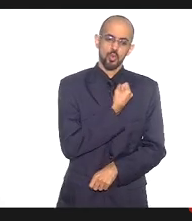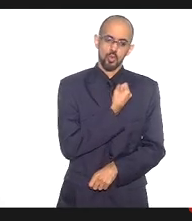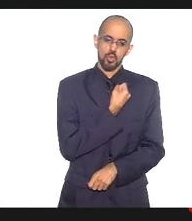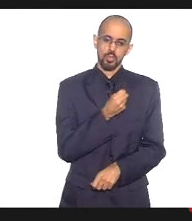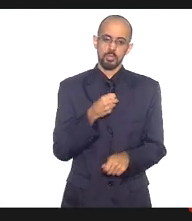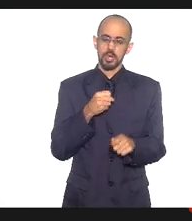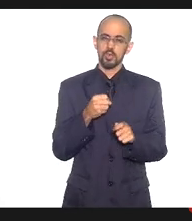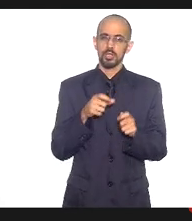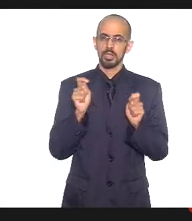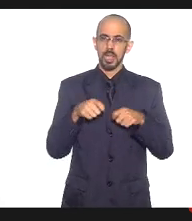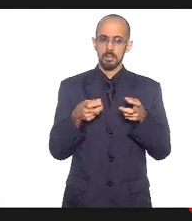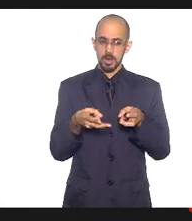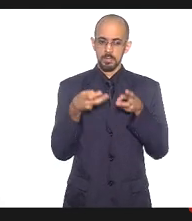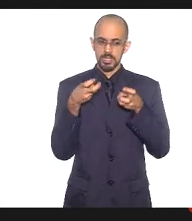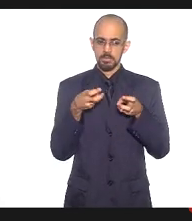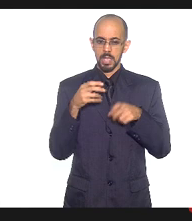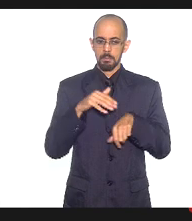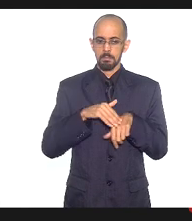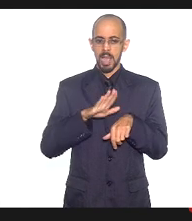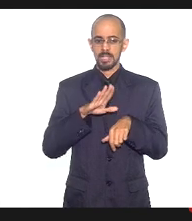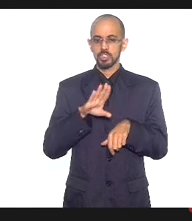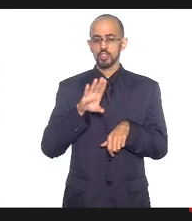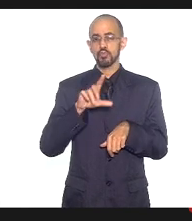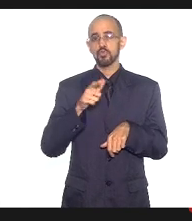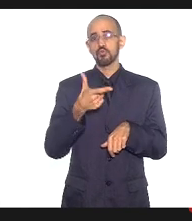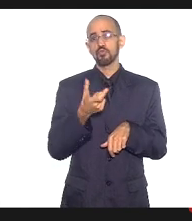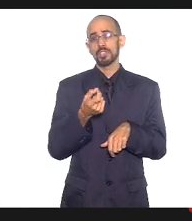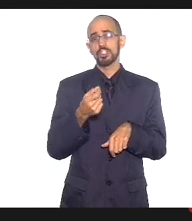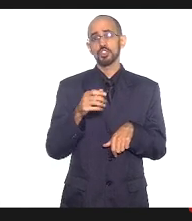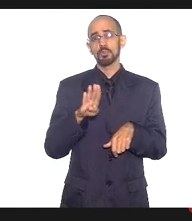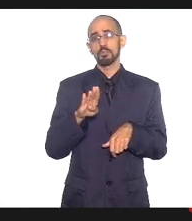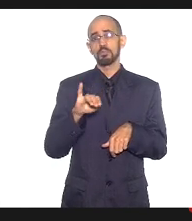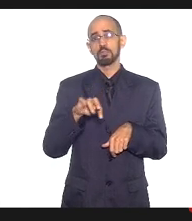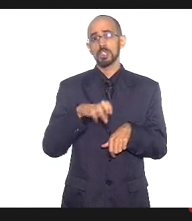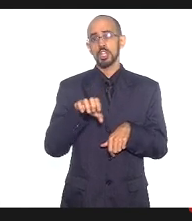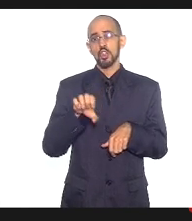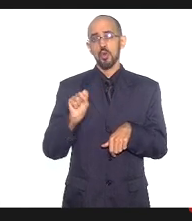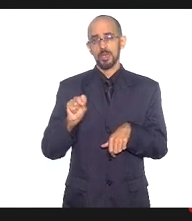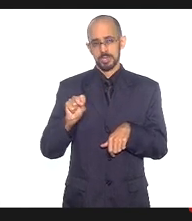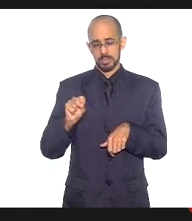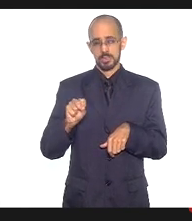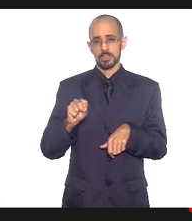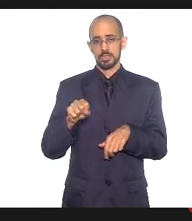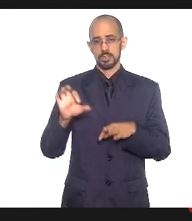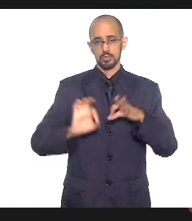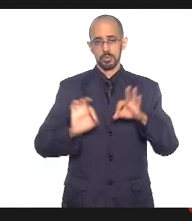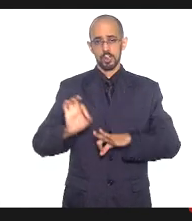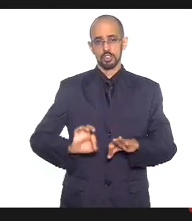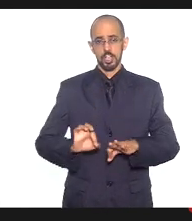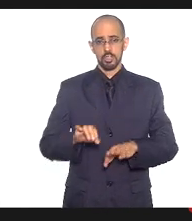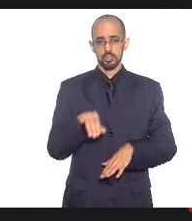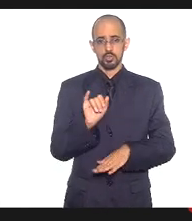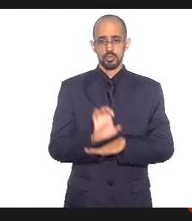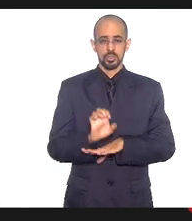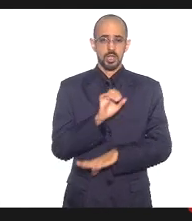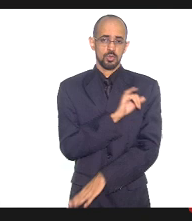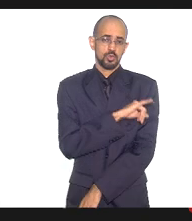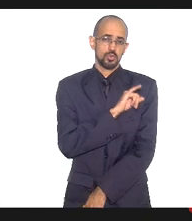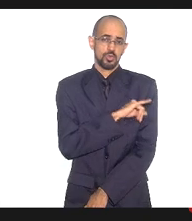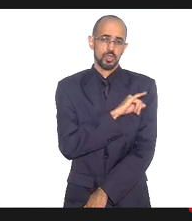né? São mais de 20 bilhões de reais em investimentos em projetos localizados no estado do Rio de Janeiro. Acho que é um